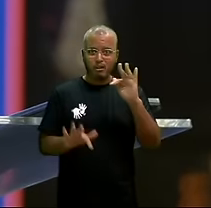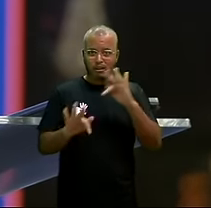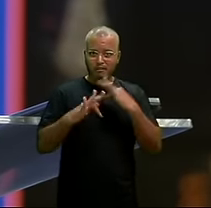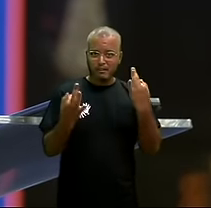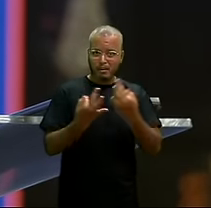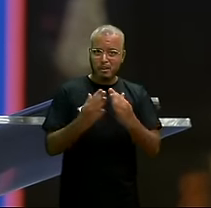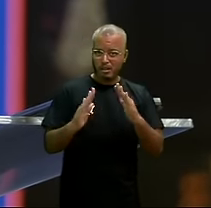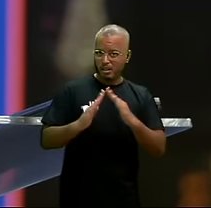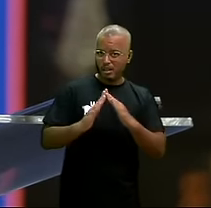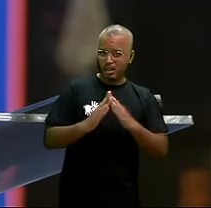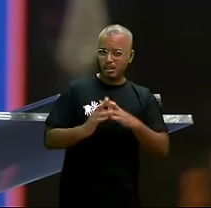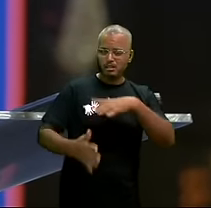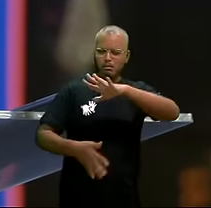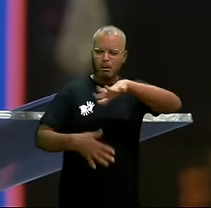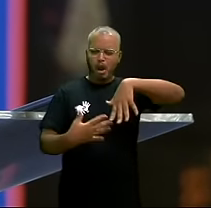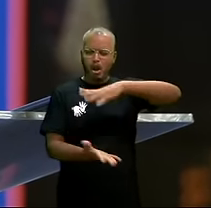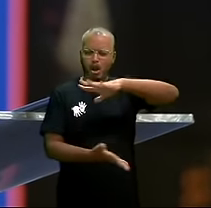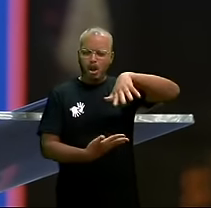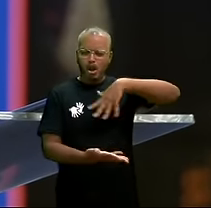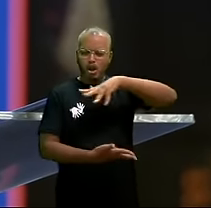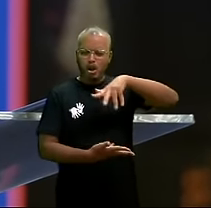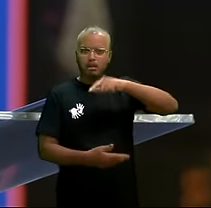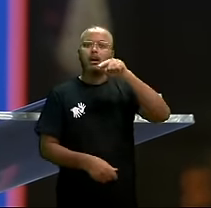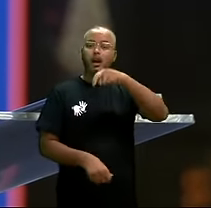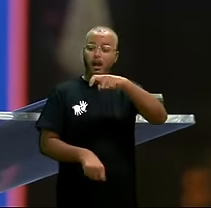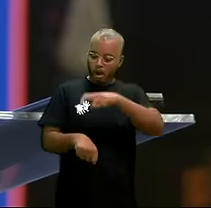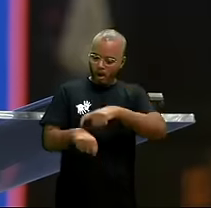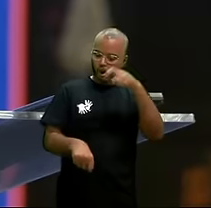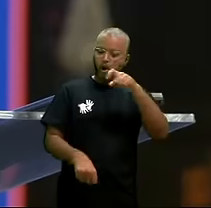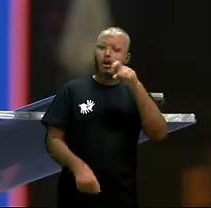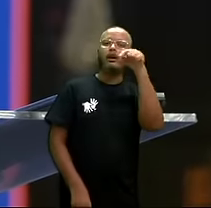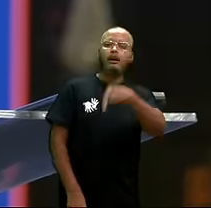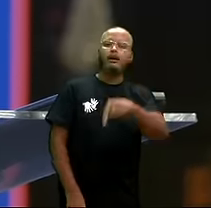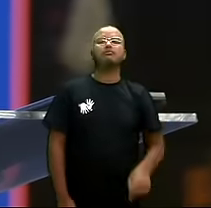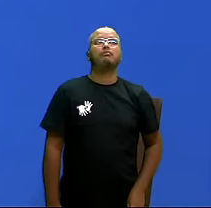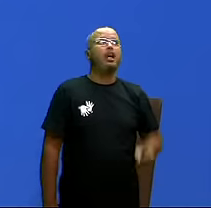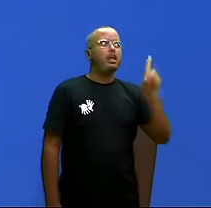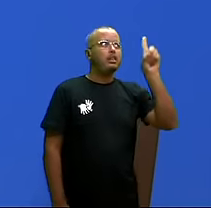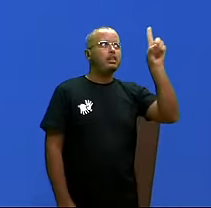esquece. É hora de você falar com você mesmo, Deus é por mim.